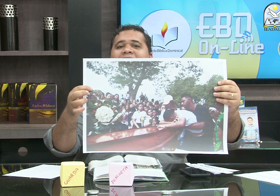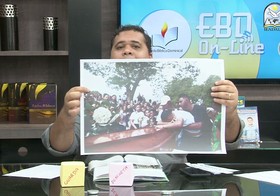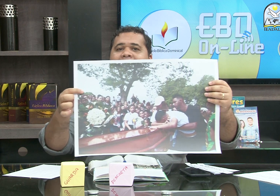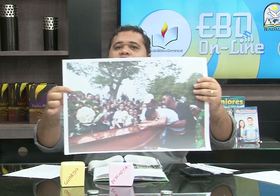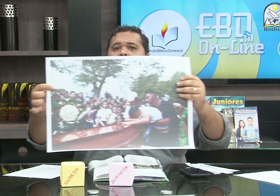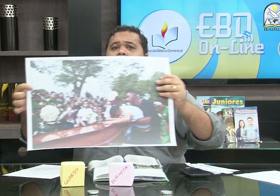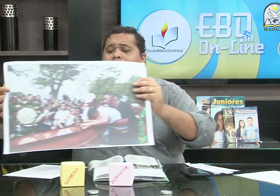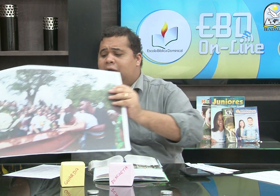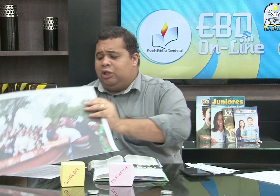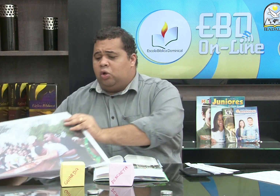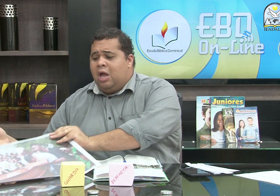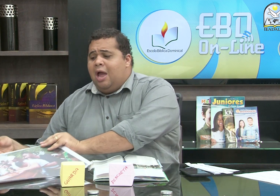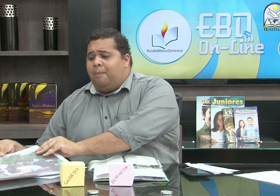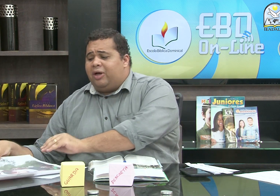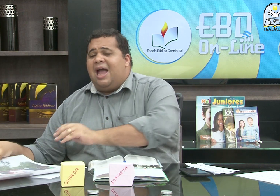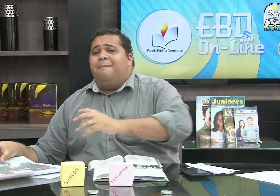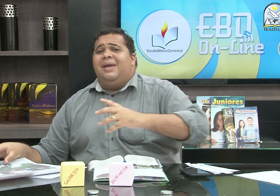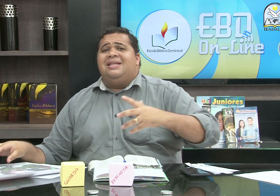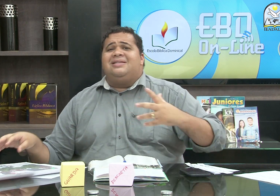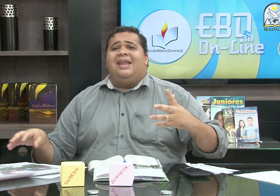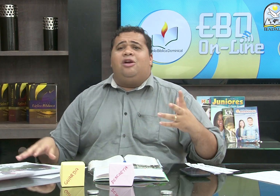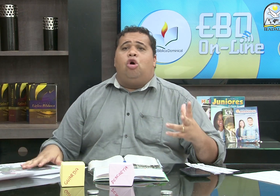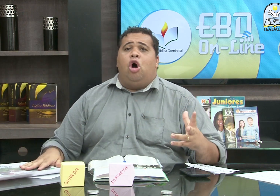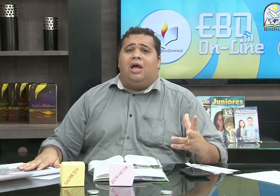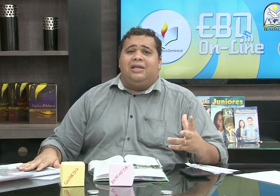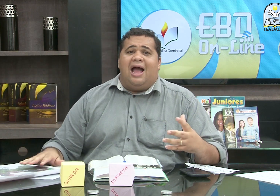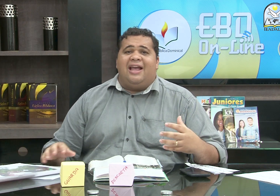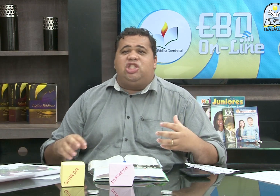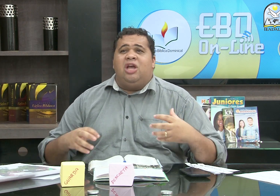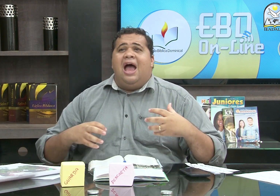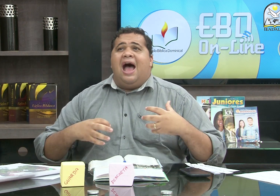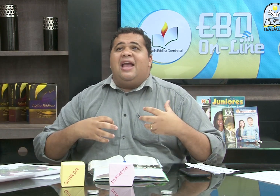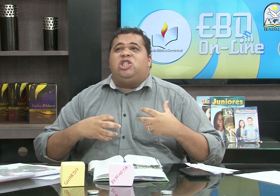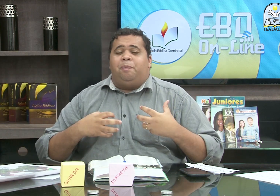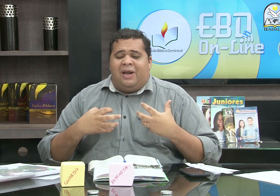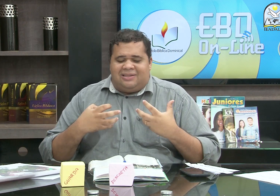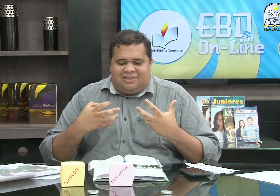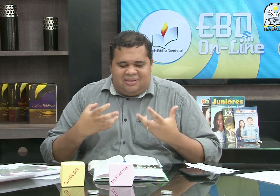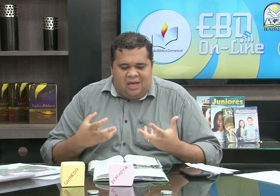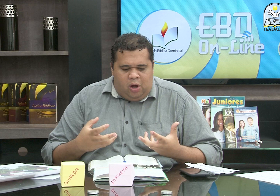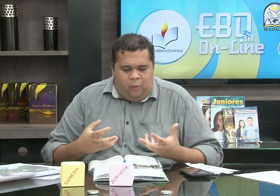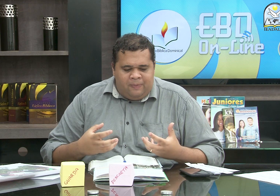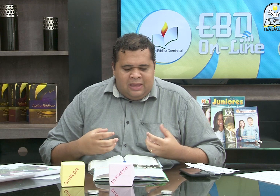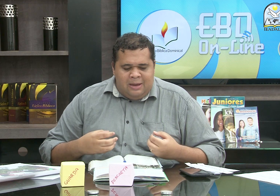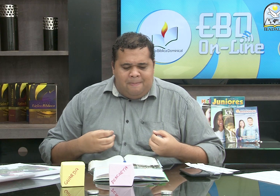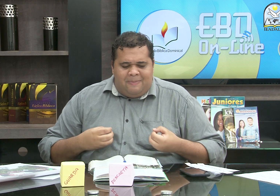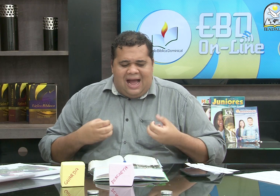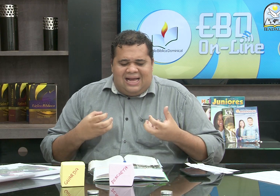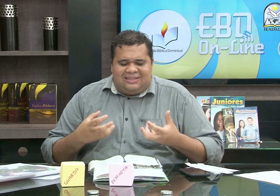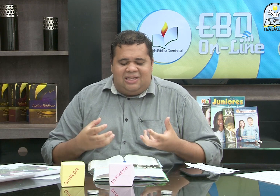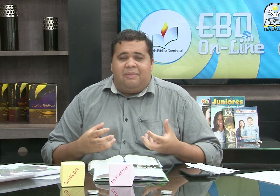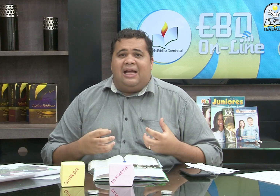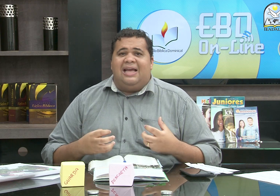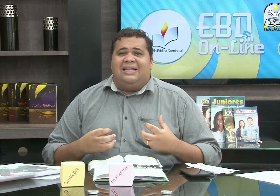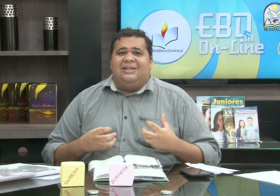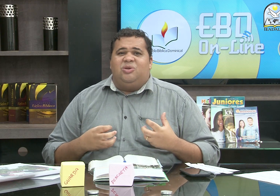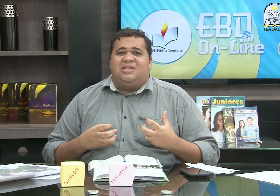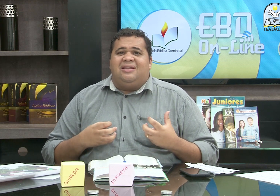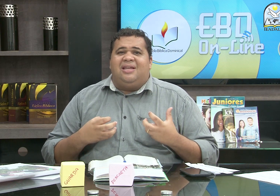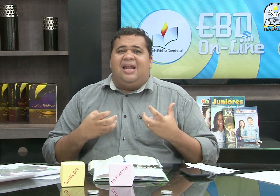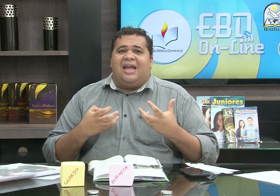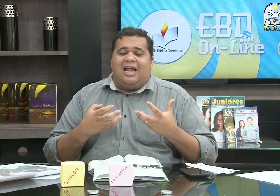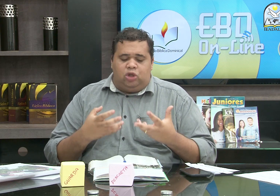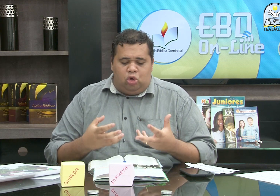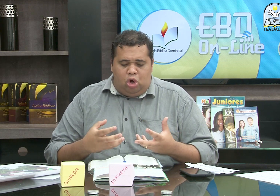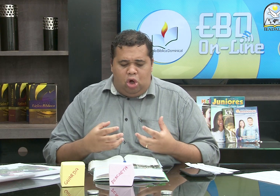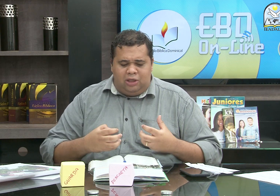fundo dessa imagem estão chorando porque a misericórdia a a expressão máxima do